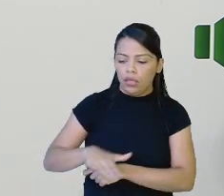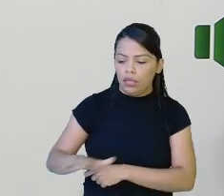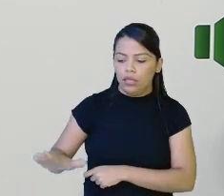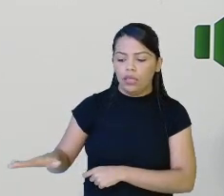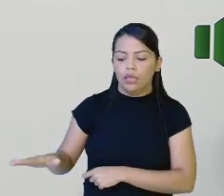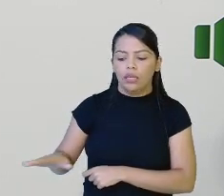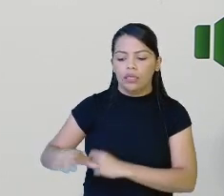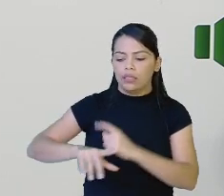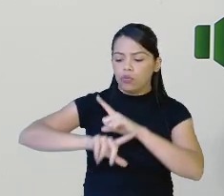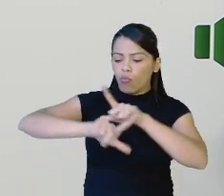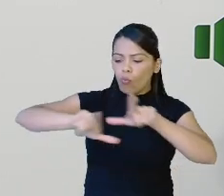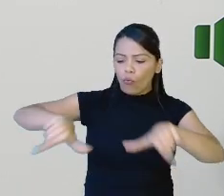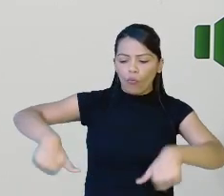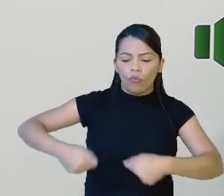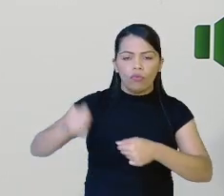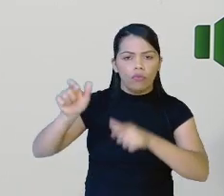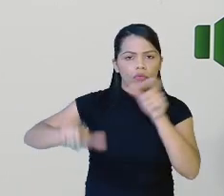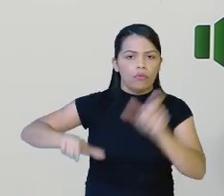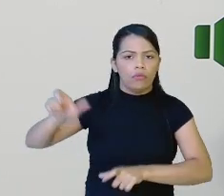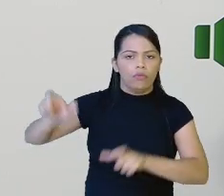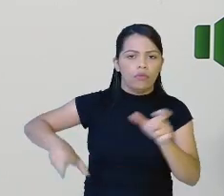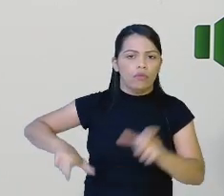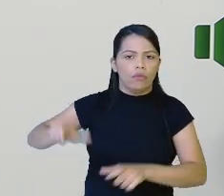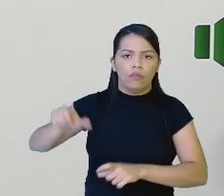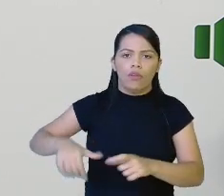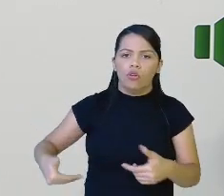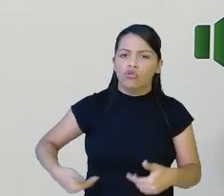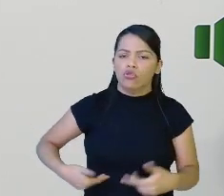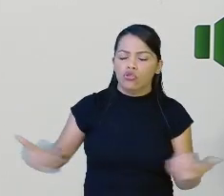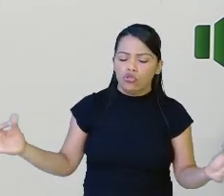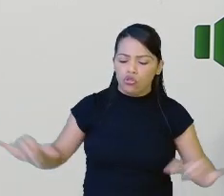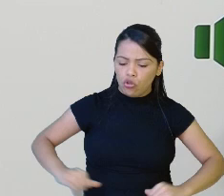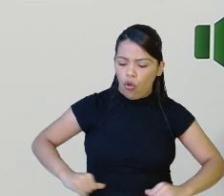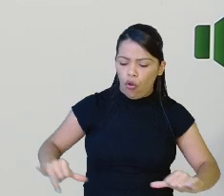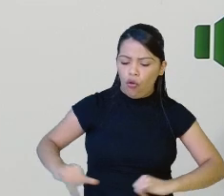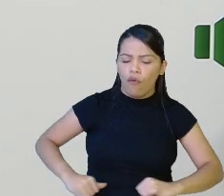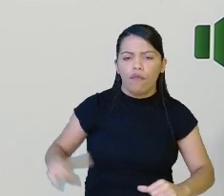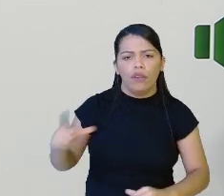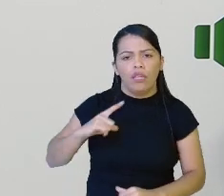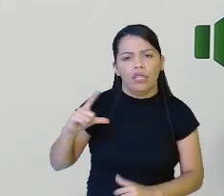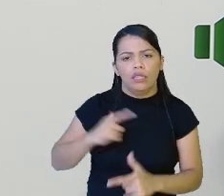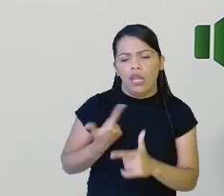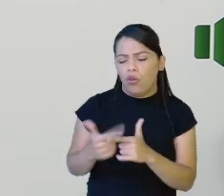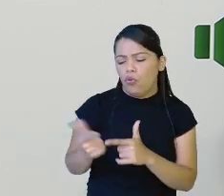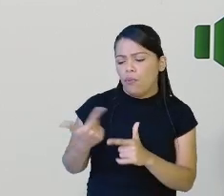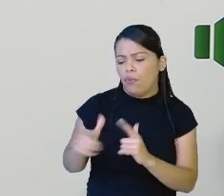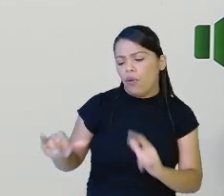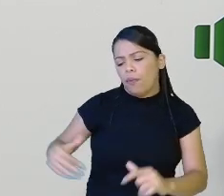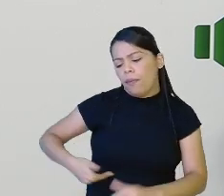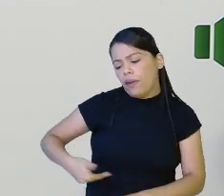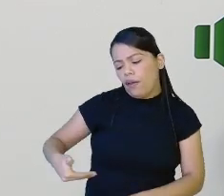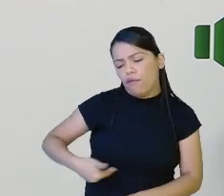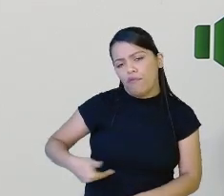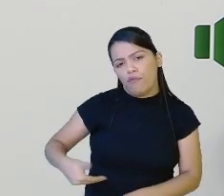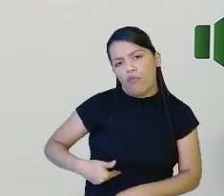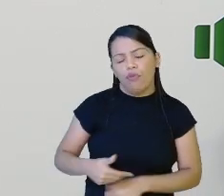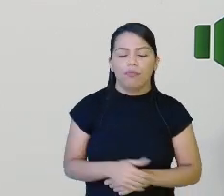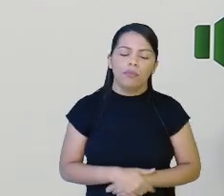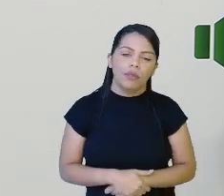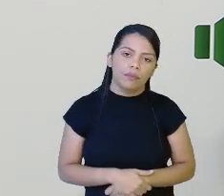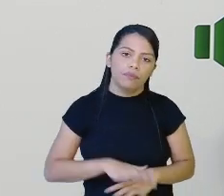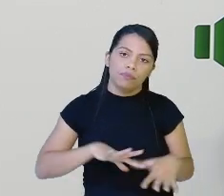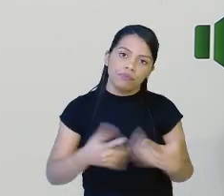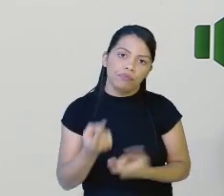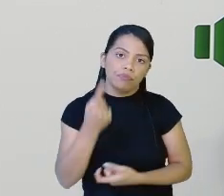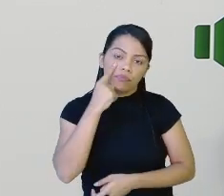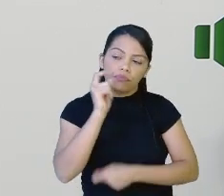que ninguém venha a sofrer com esse problema tão sério que é a fome. Então veja